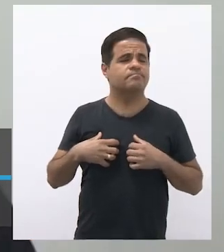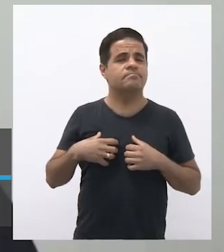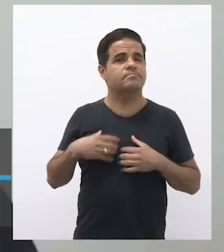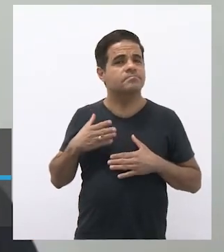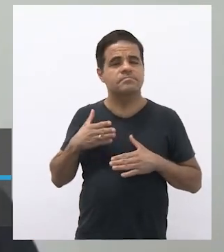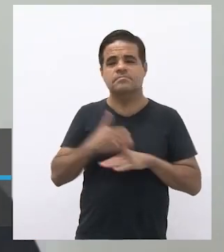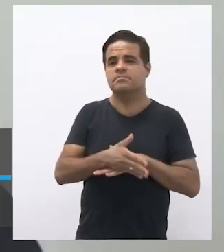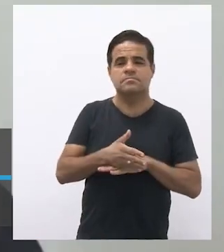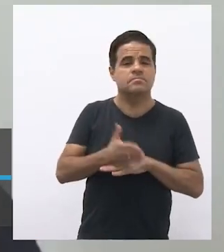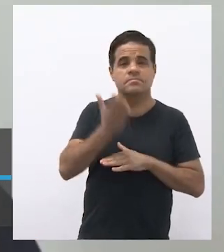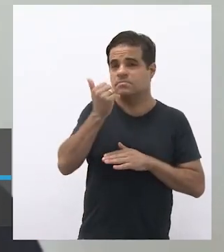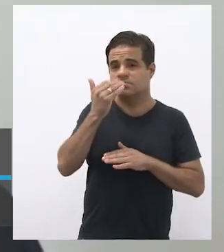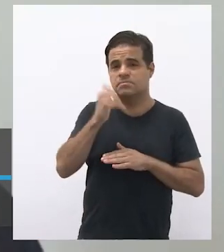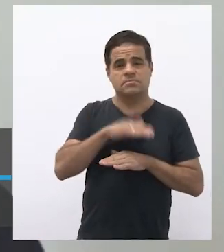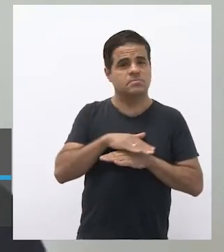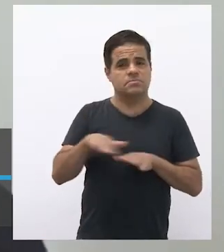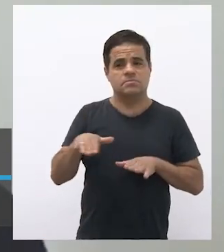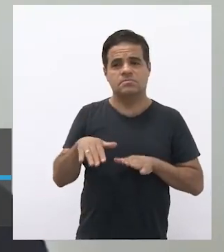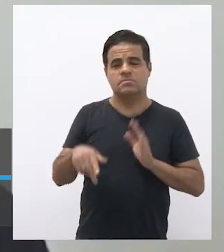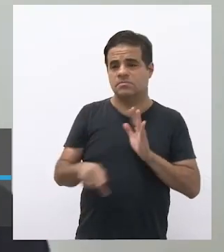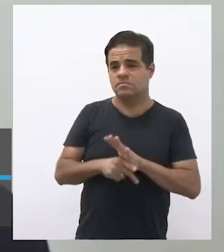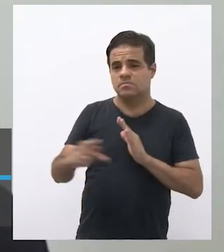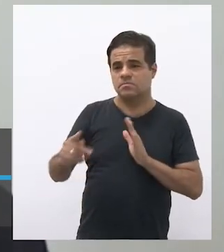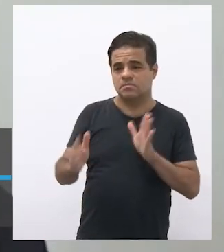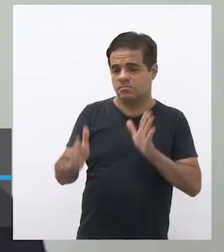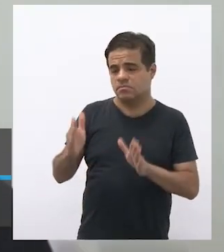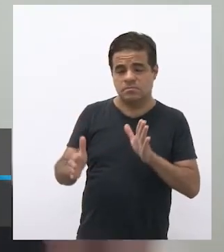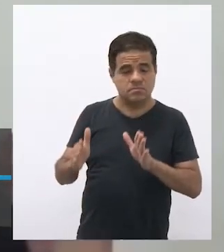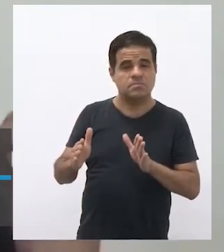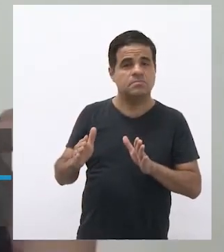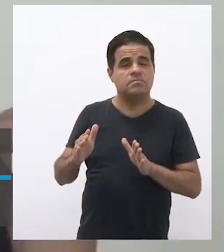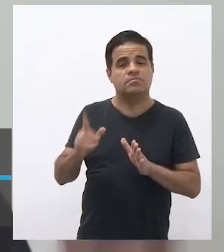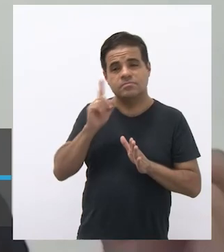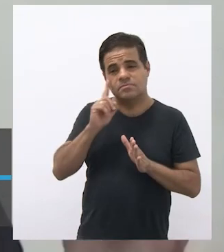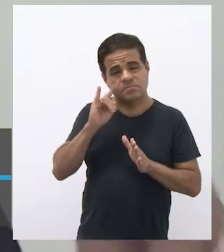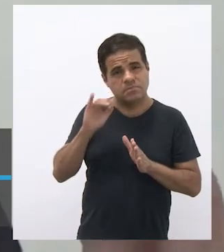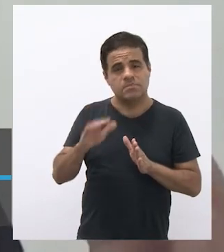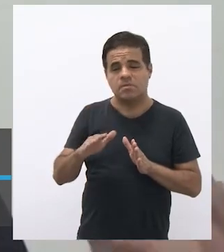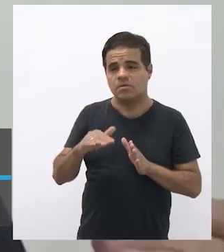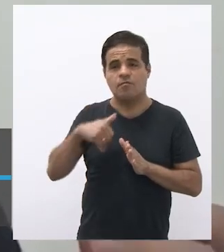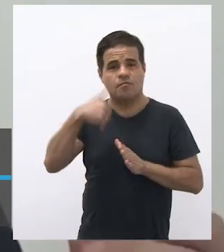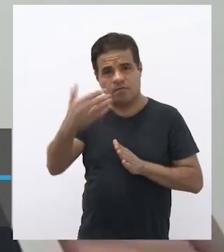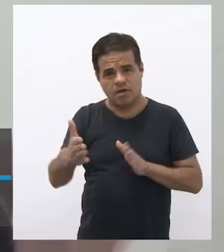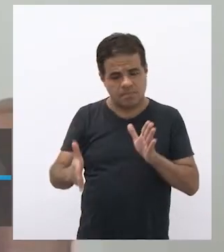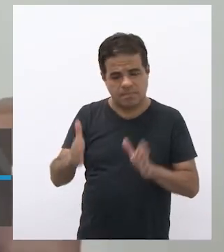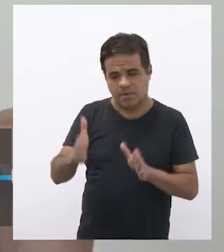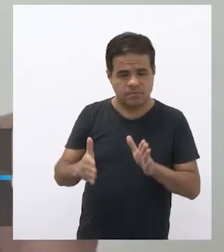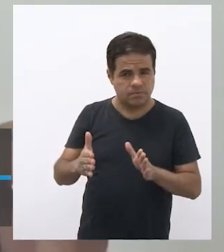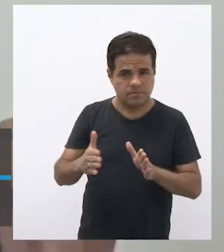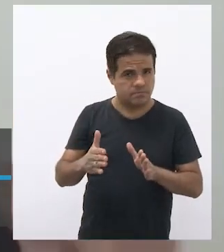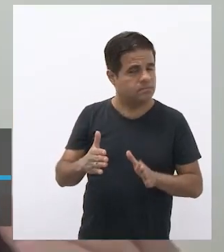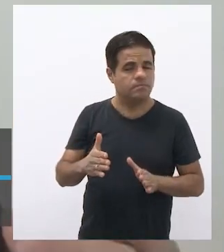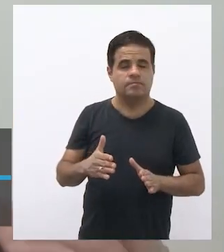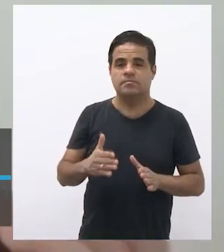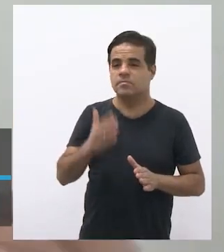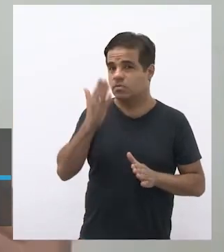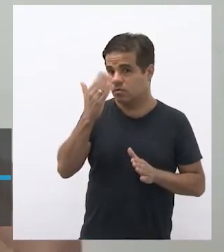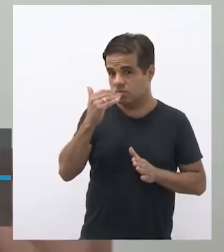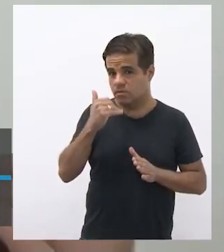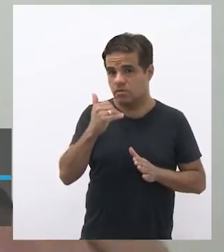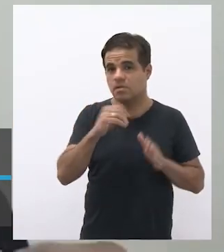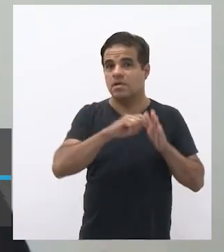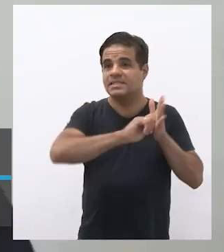no plano regional de direitos humanos, realiza a fiscalização do cumprimento desses tratados internacionais de proteção,